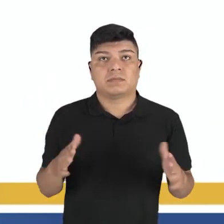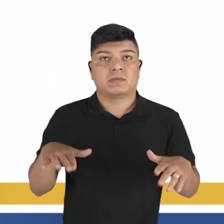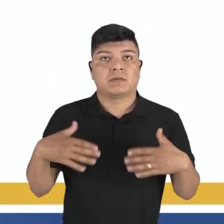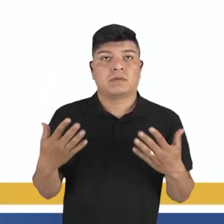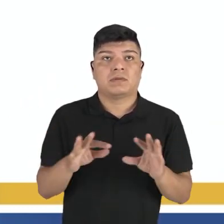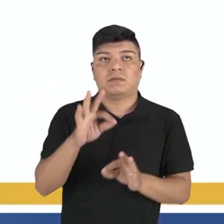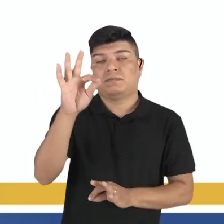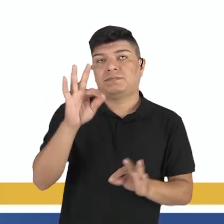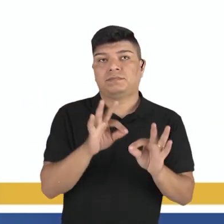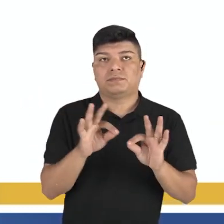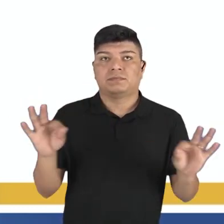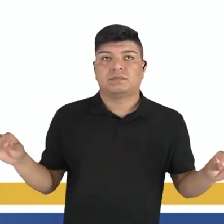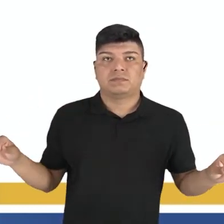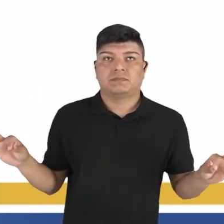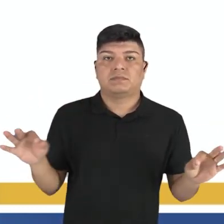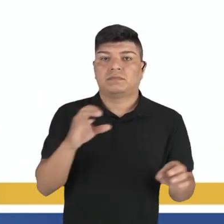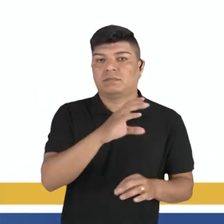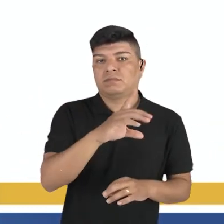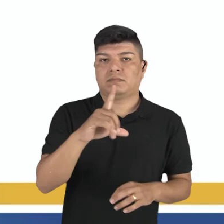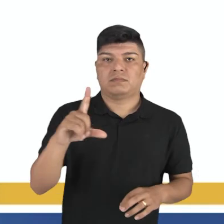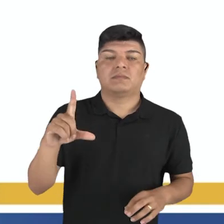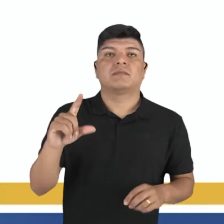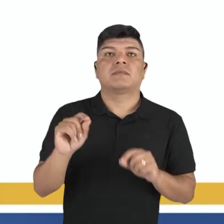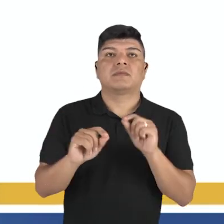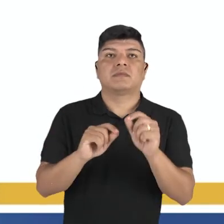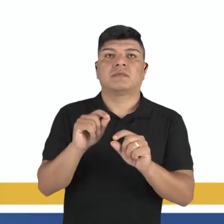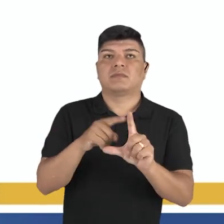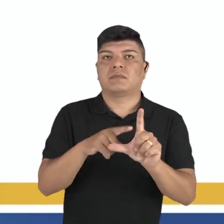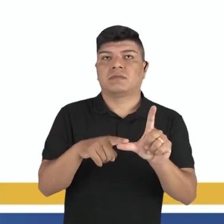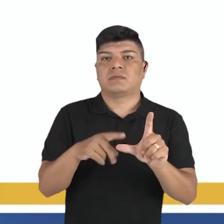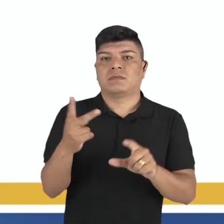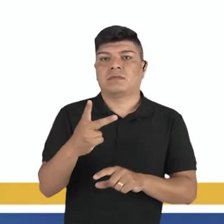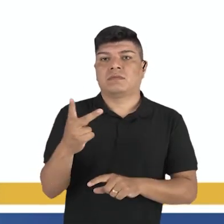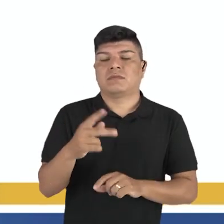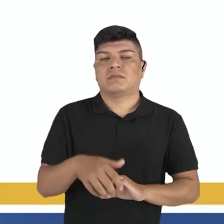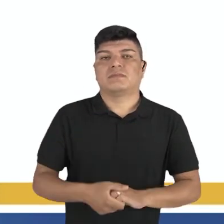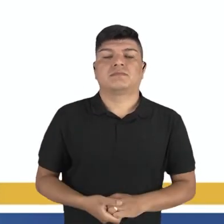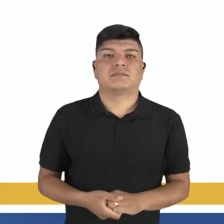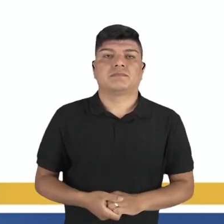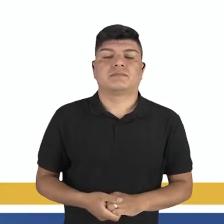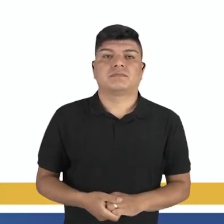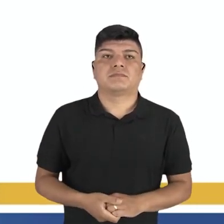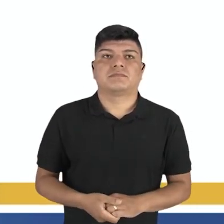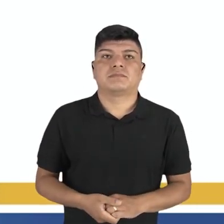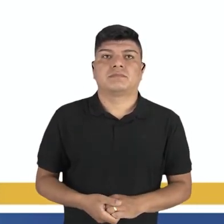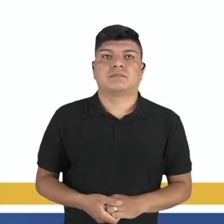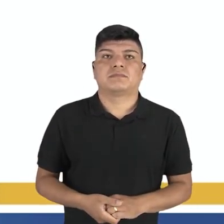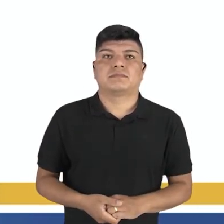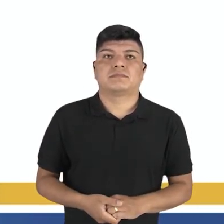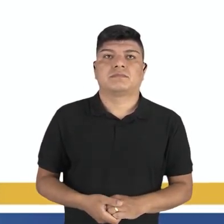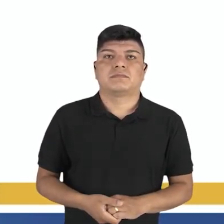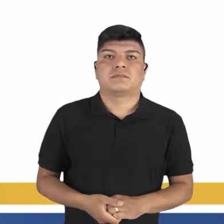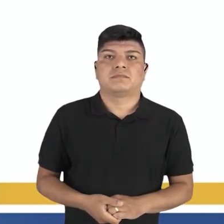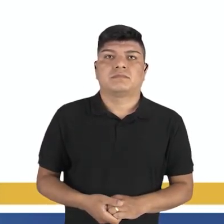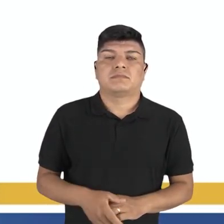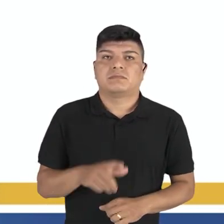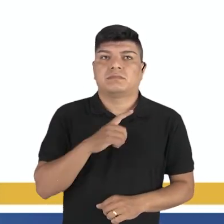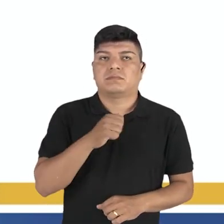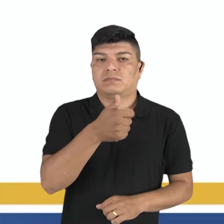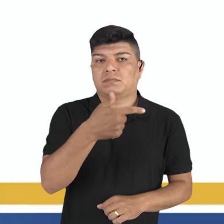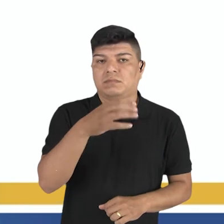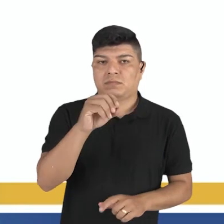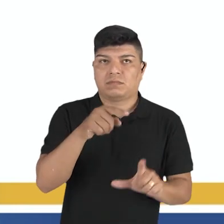é a medida e a classificação do ângulo entre esses dois ponteiros? Olha o seguinte, eu tenho um